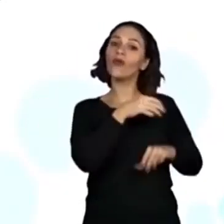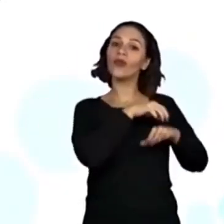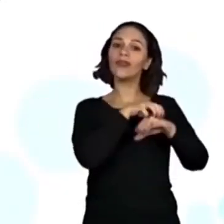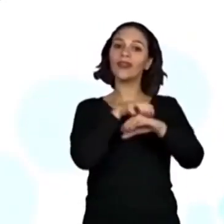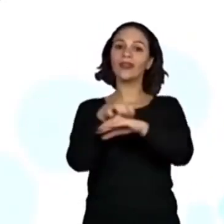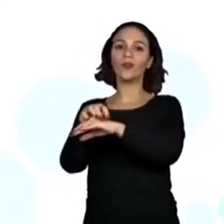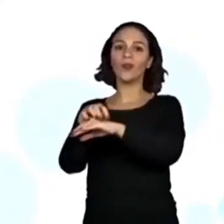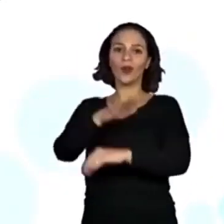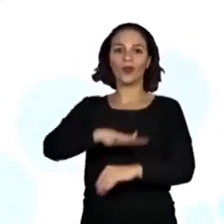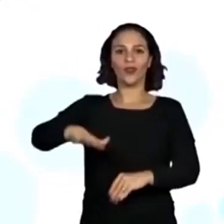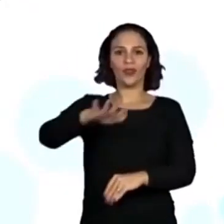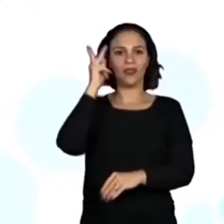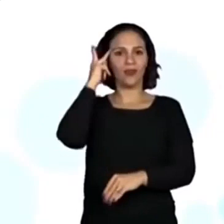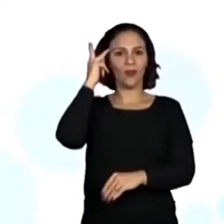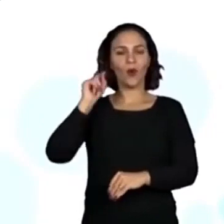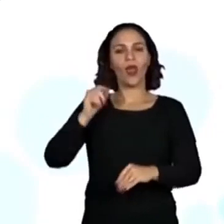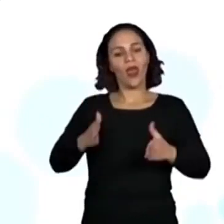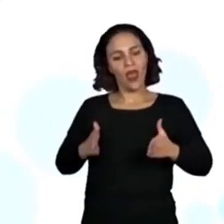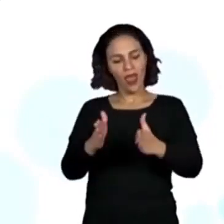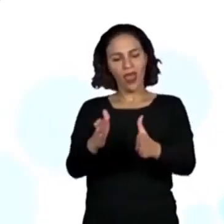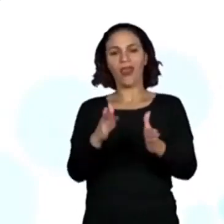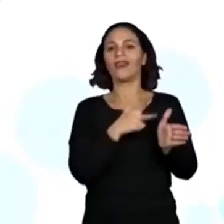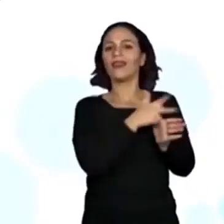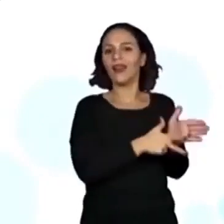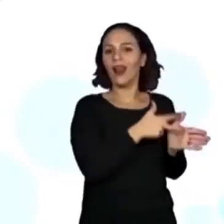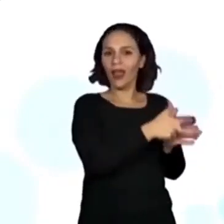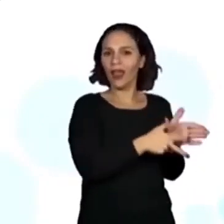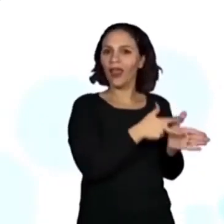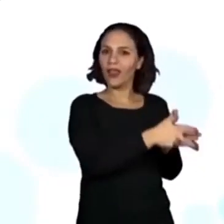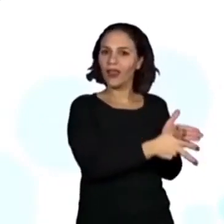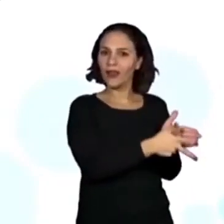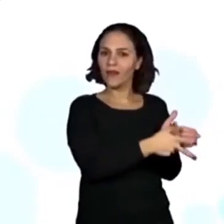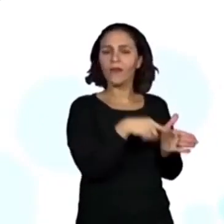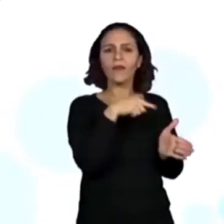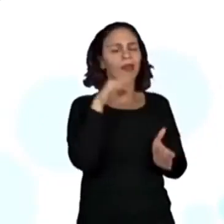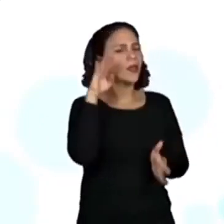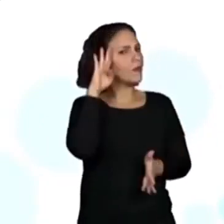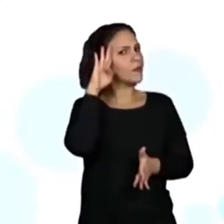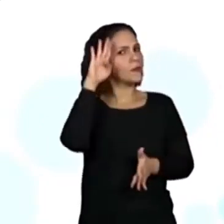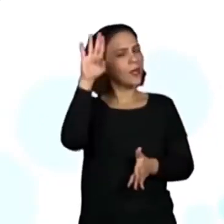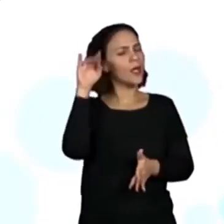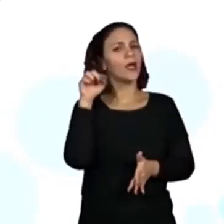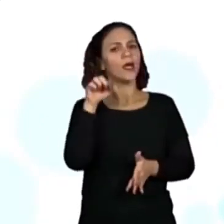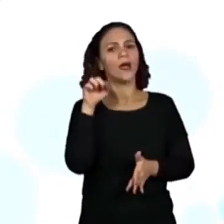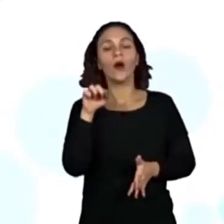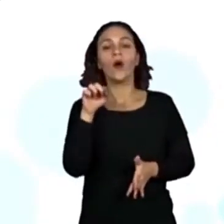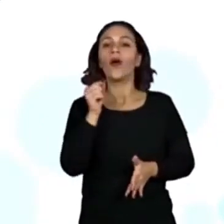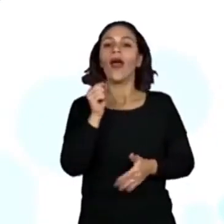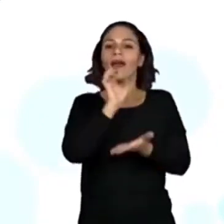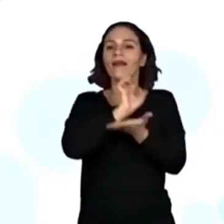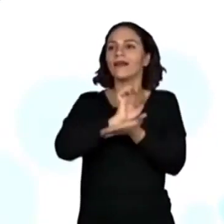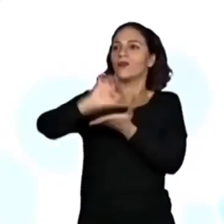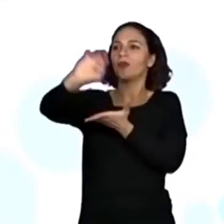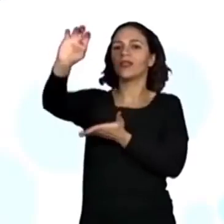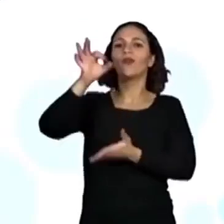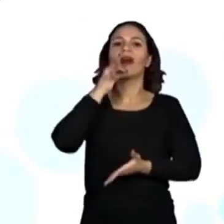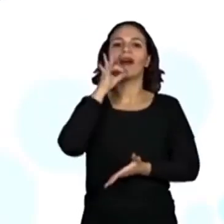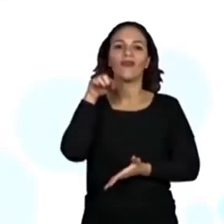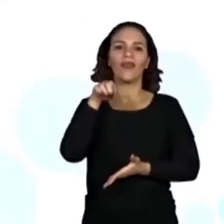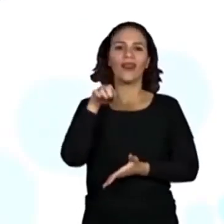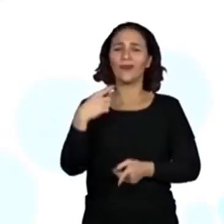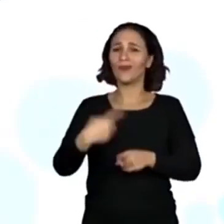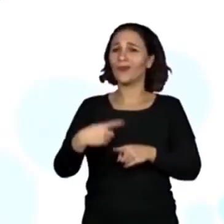nossa região, né? As linhas férreas, que serviam para, principalmente, exportação do café, que era um